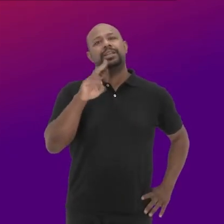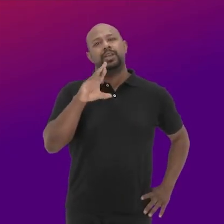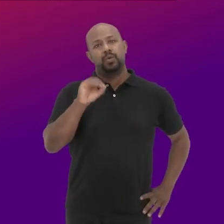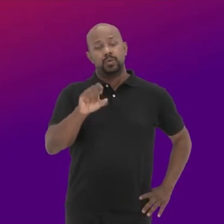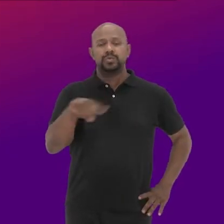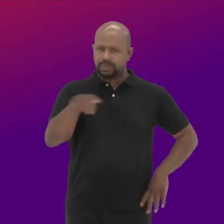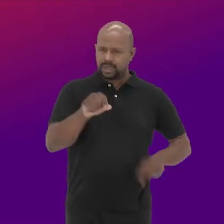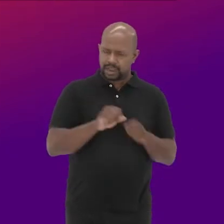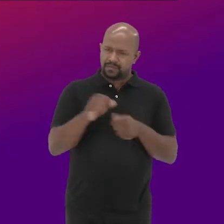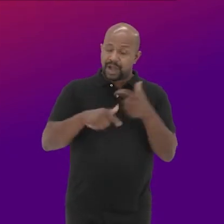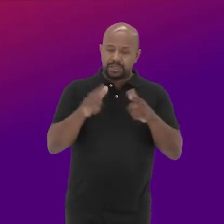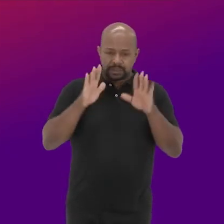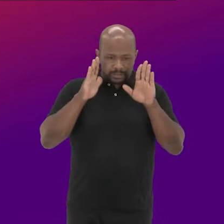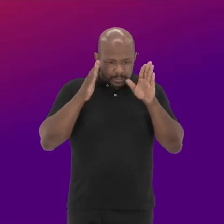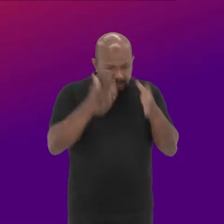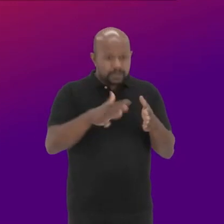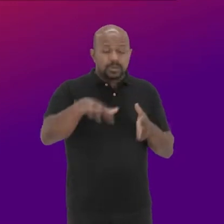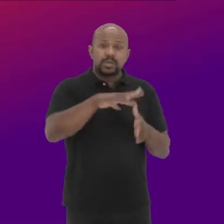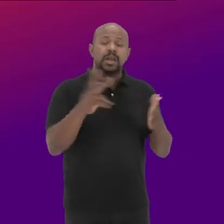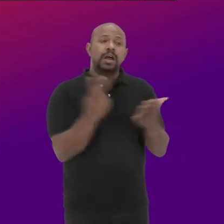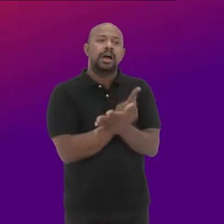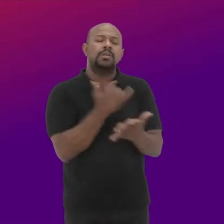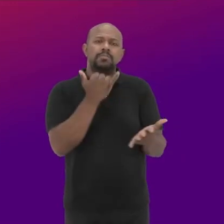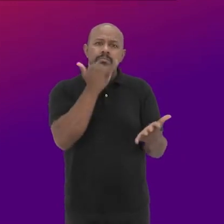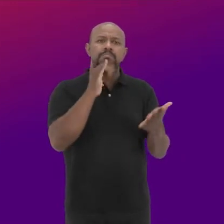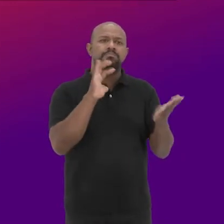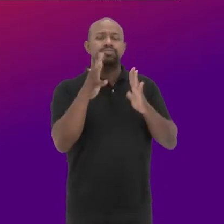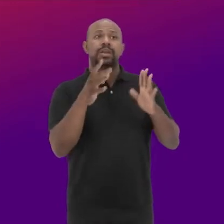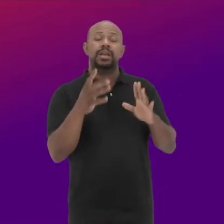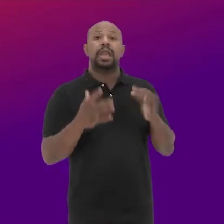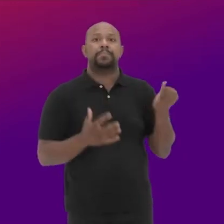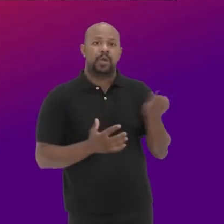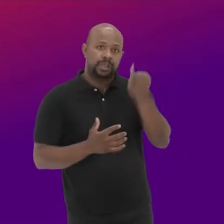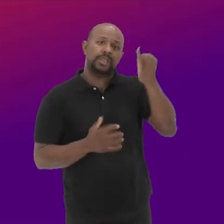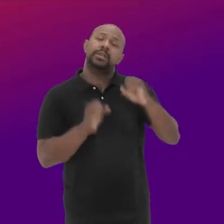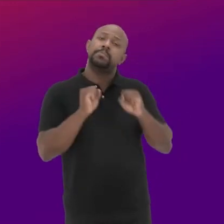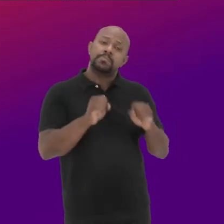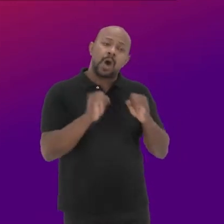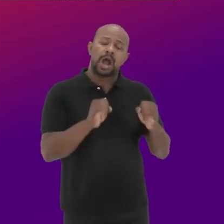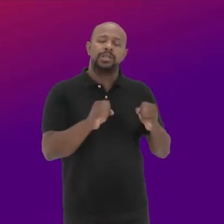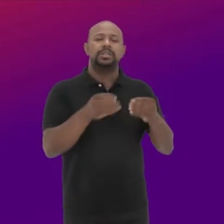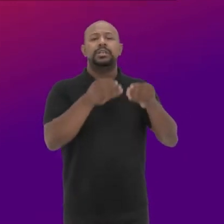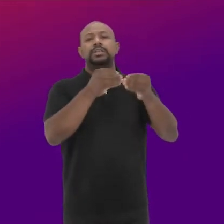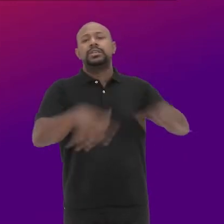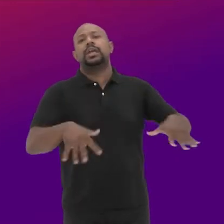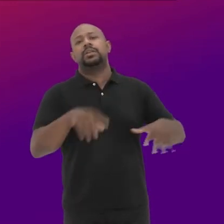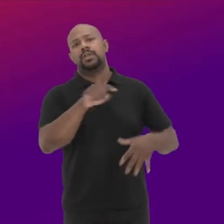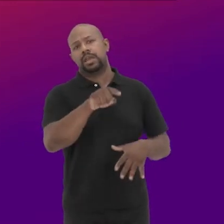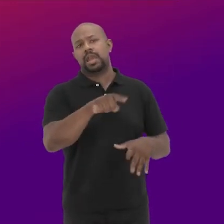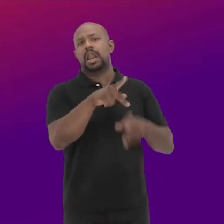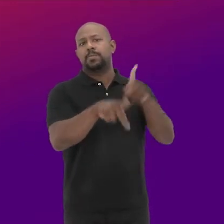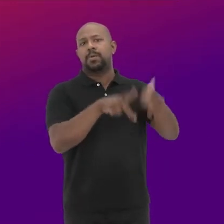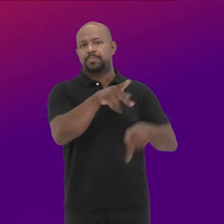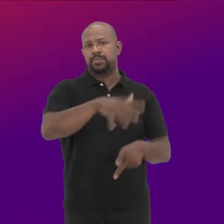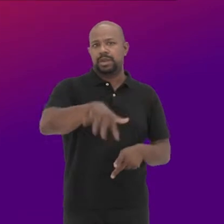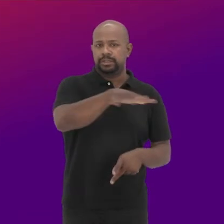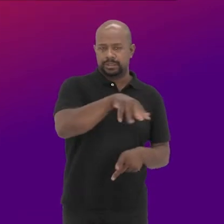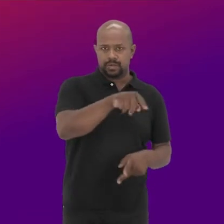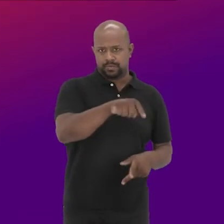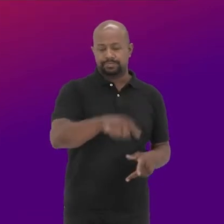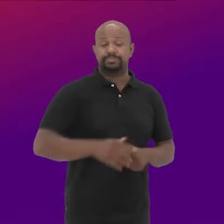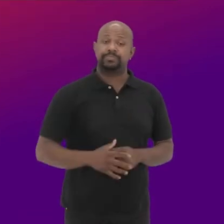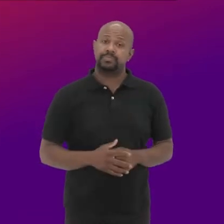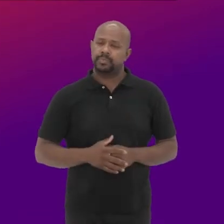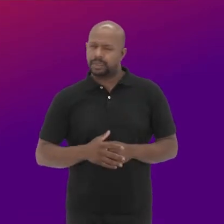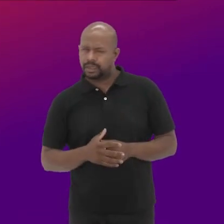O que eles fazem é que eles se concentram nos eventos relevantes que podem causar algum dano àquela